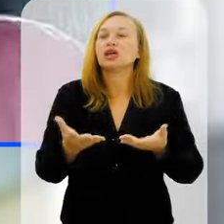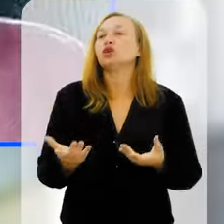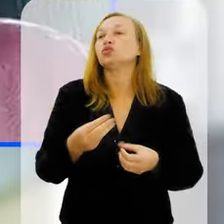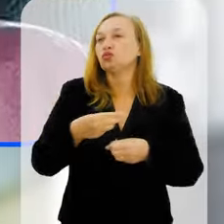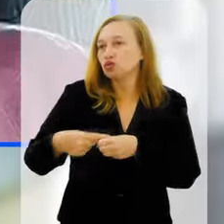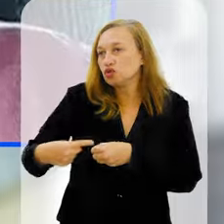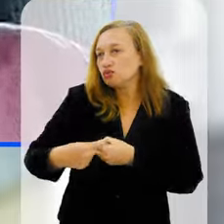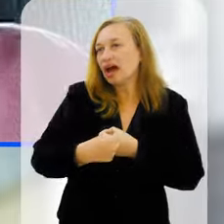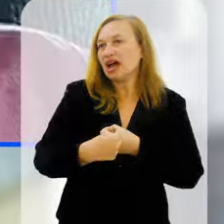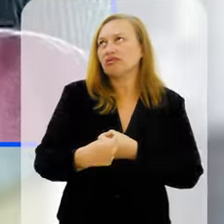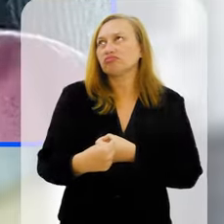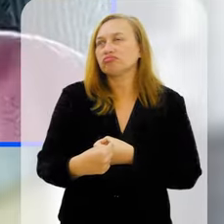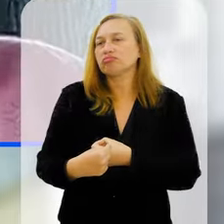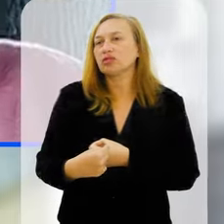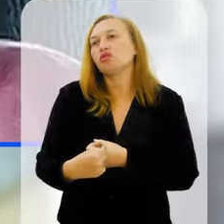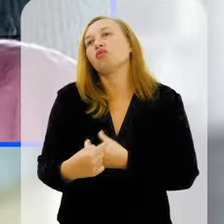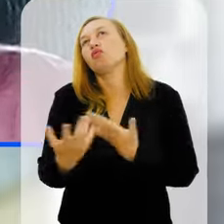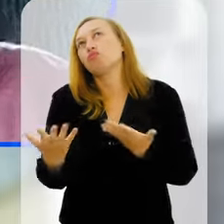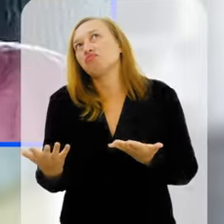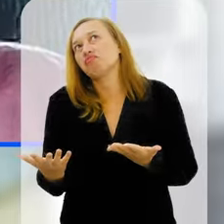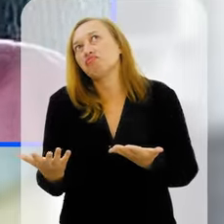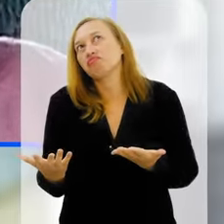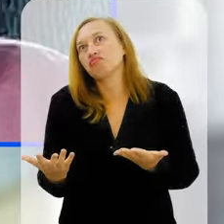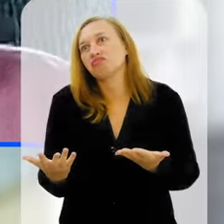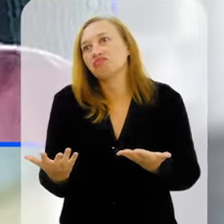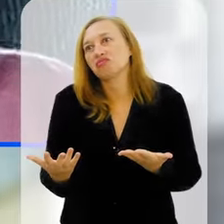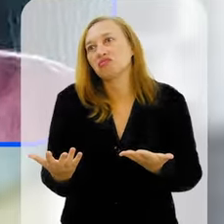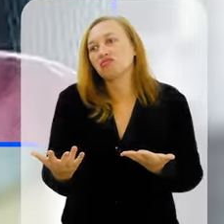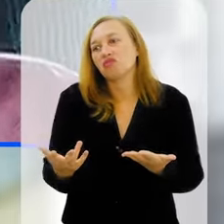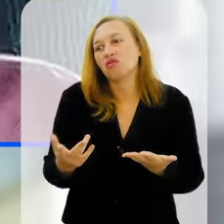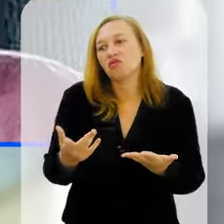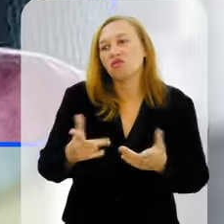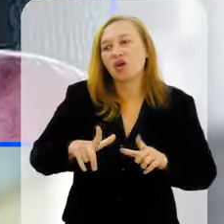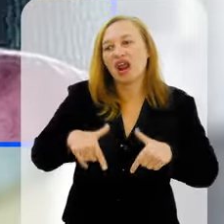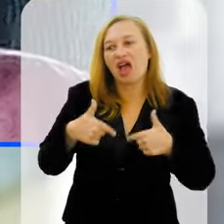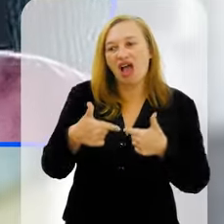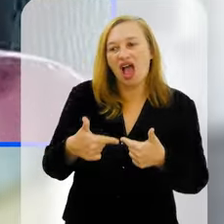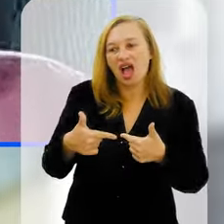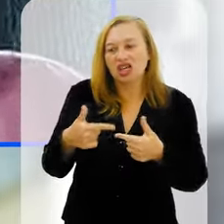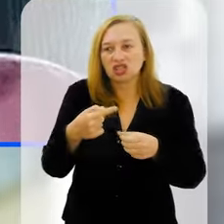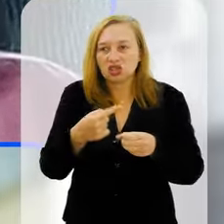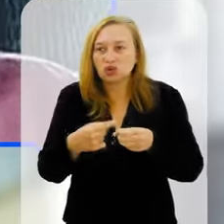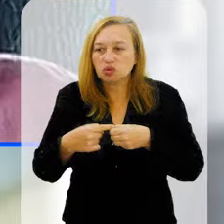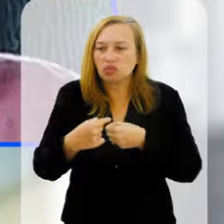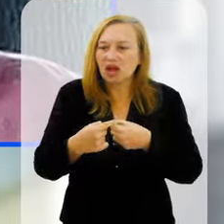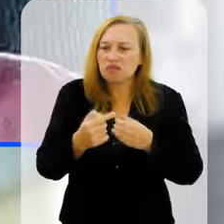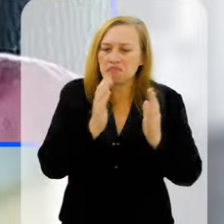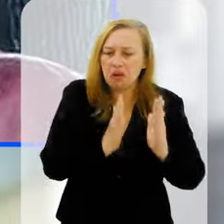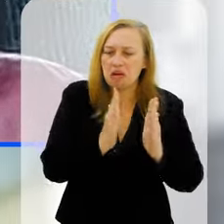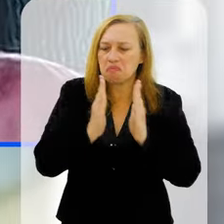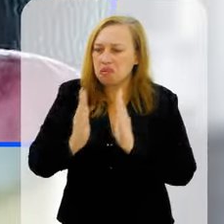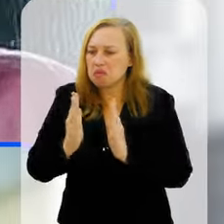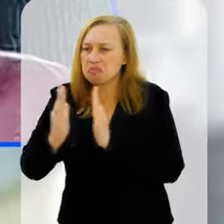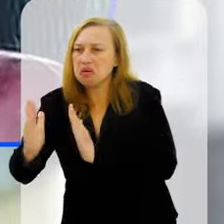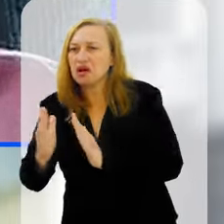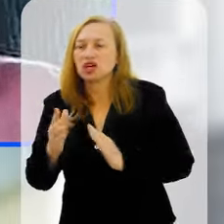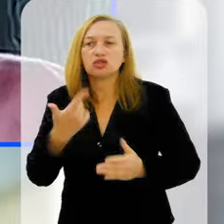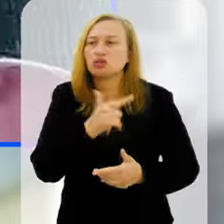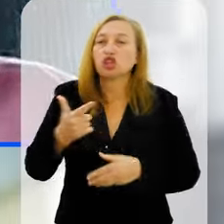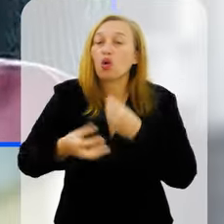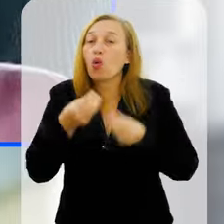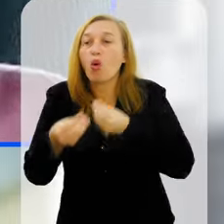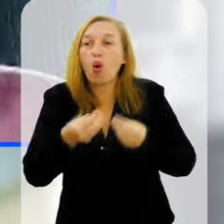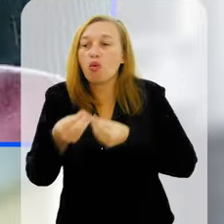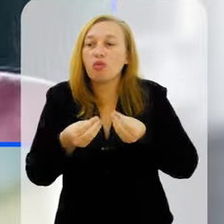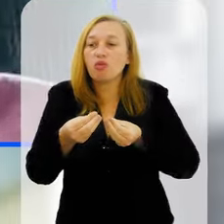ações, nos bairros. Vou dizer a você que ela é paulatina, ela vai ser por etapas. Não